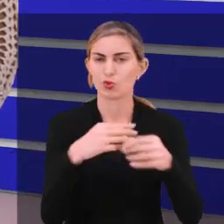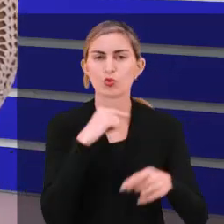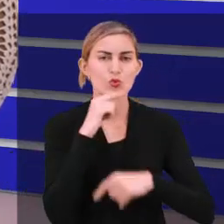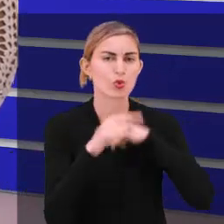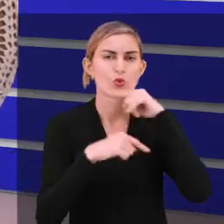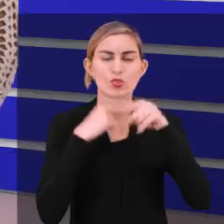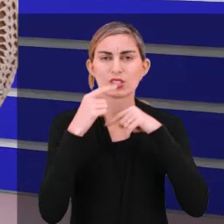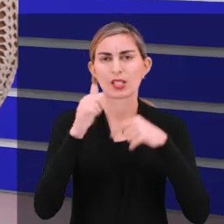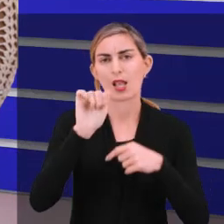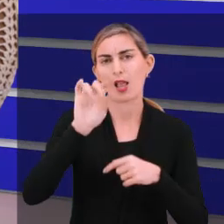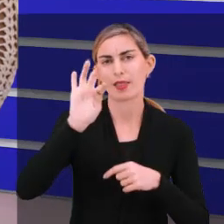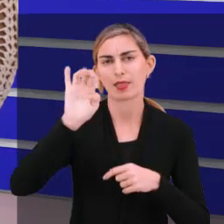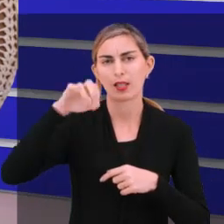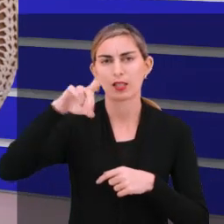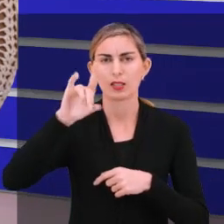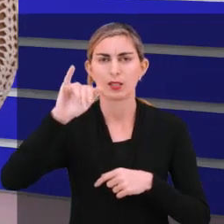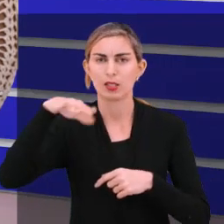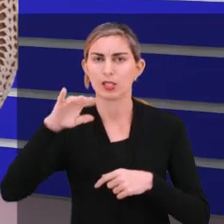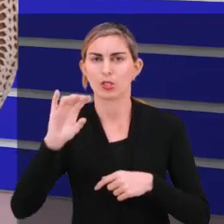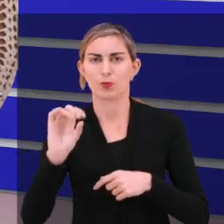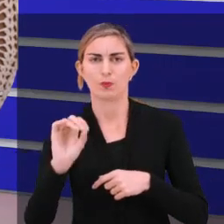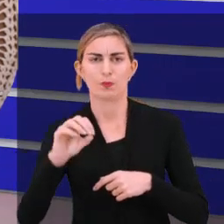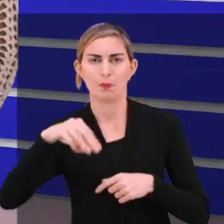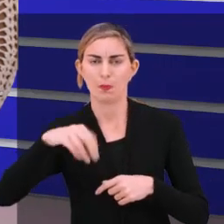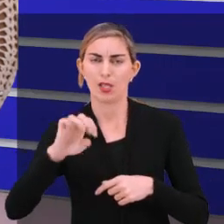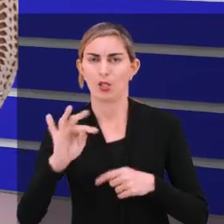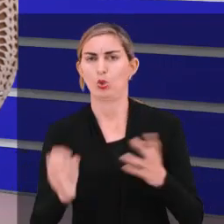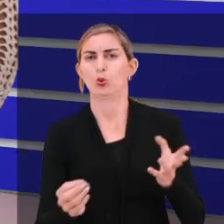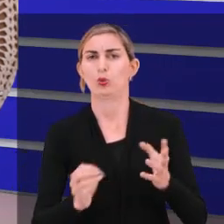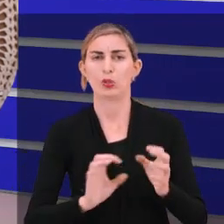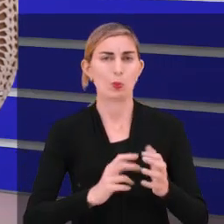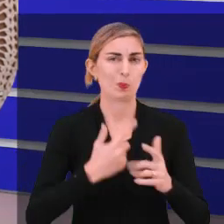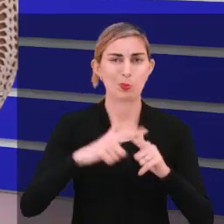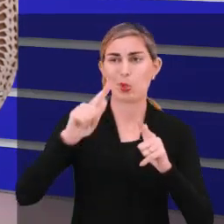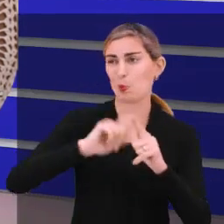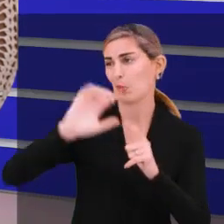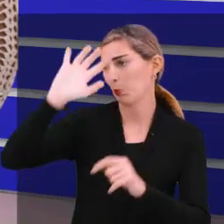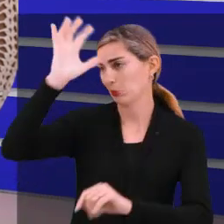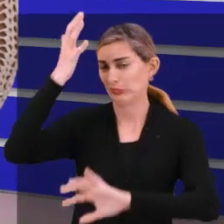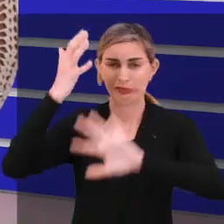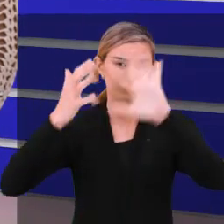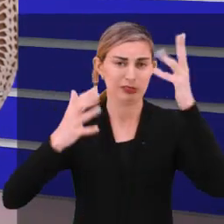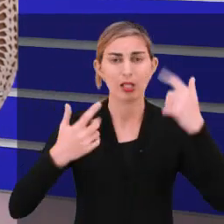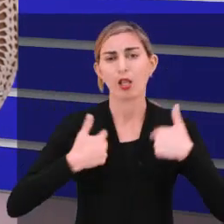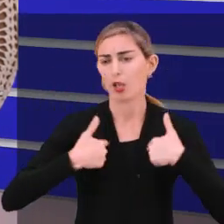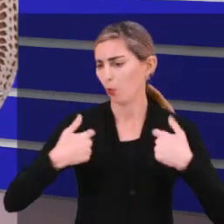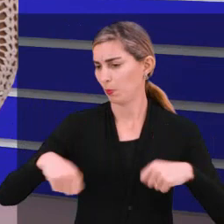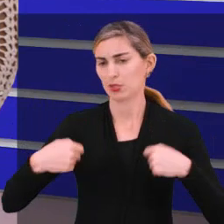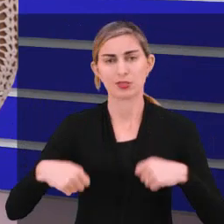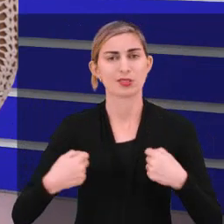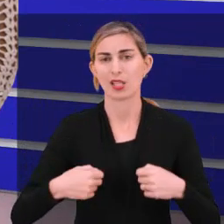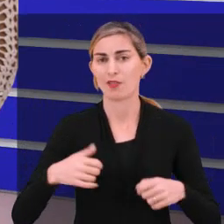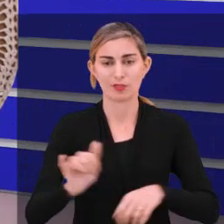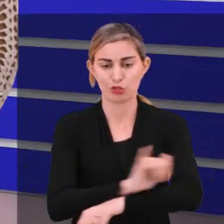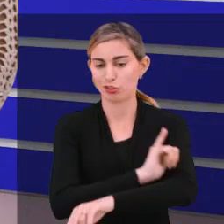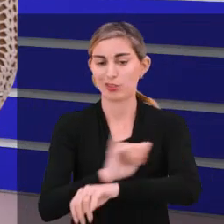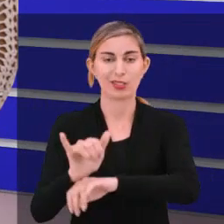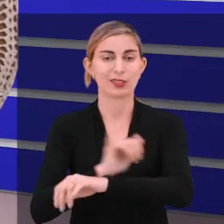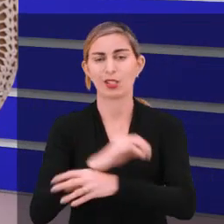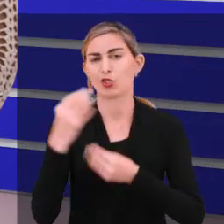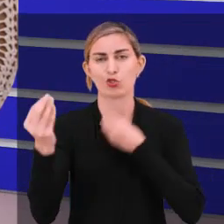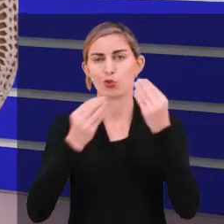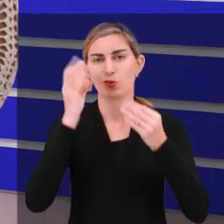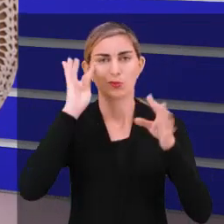vizinhos, não conseguiam ser atendidas. Veja, o caos estava instalado. E aí eu tinha que tomar uma posição